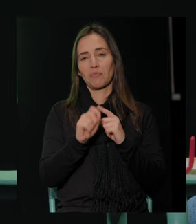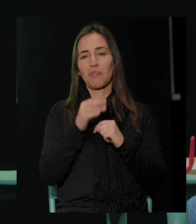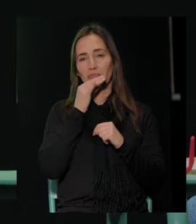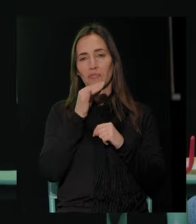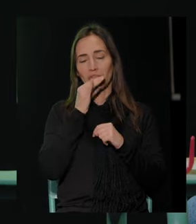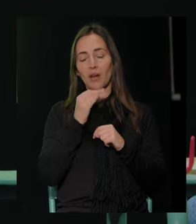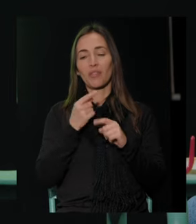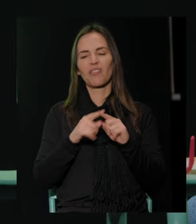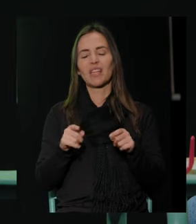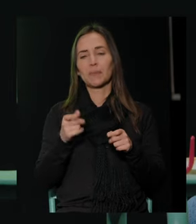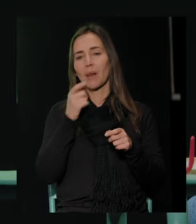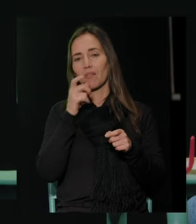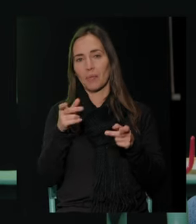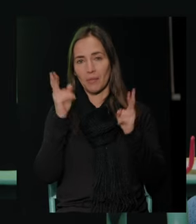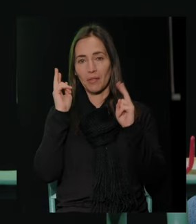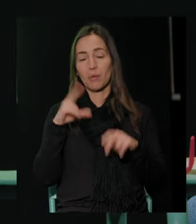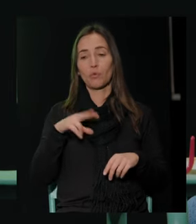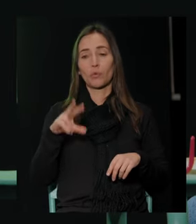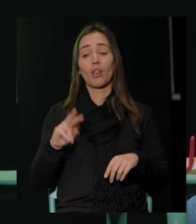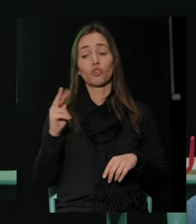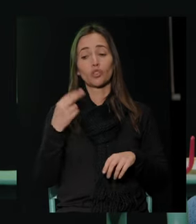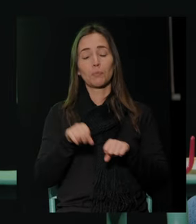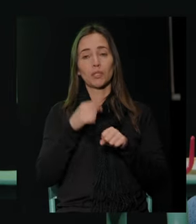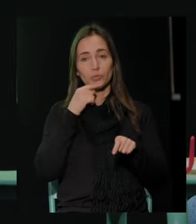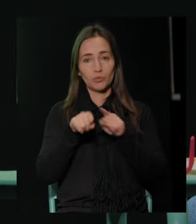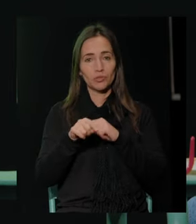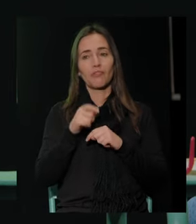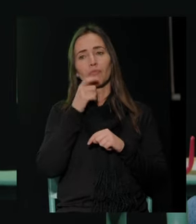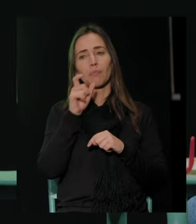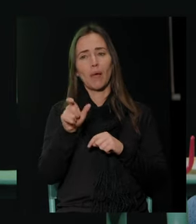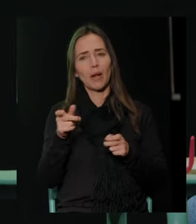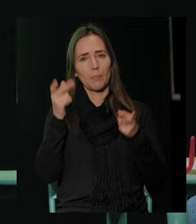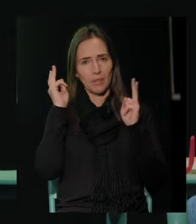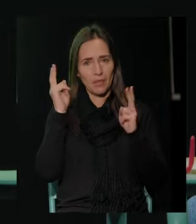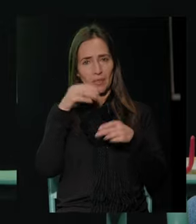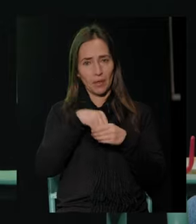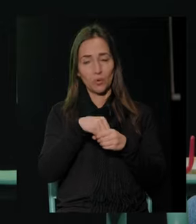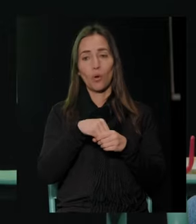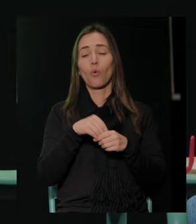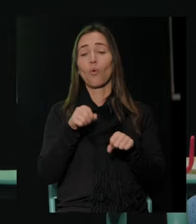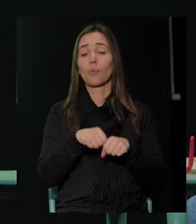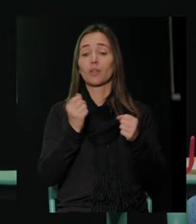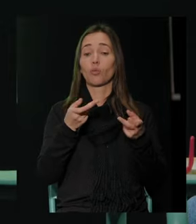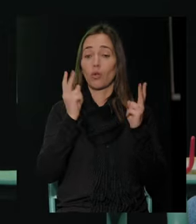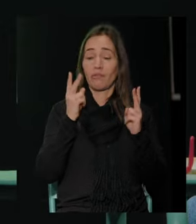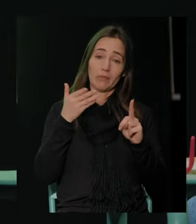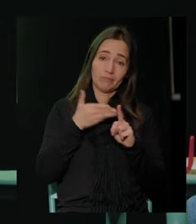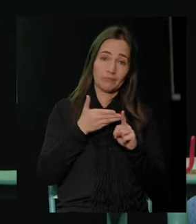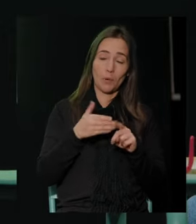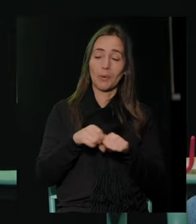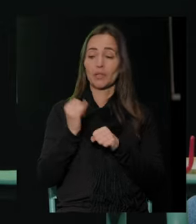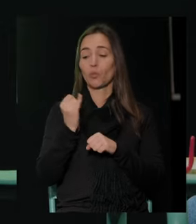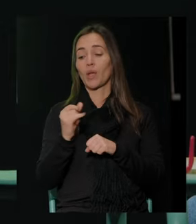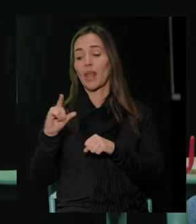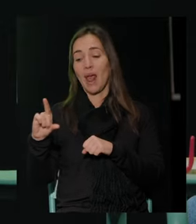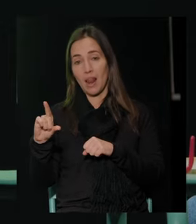de liberdade. Em Portugal há dois partidos que fazem apelo ao conceito de liberdade no seu nome, não é? É o Livre, de uma maneira muito direta, e a Iniciativa Liberal,